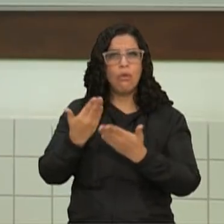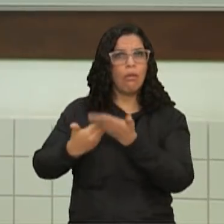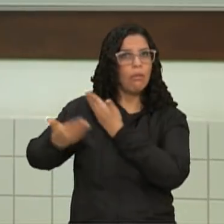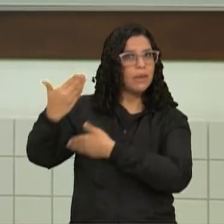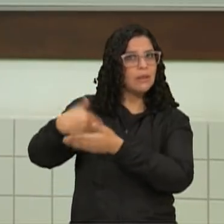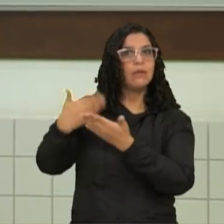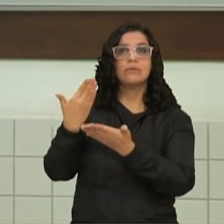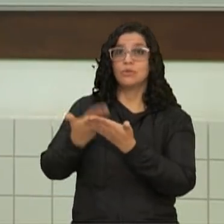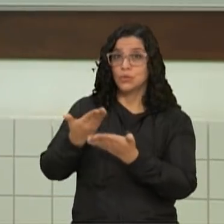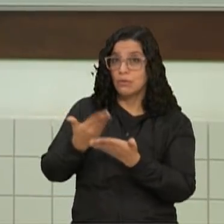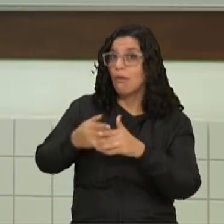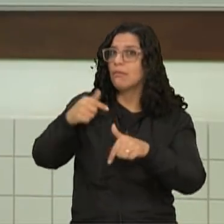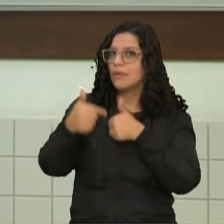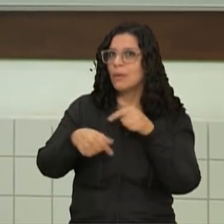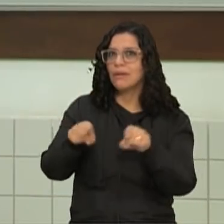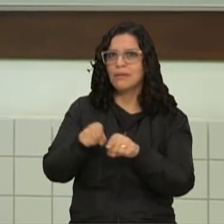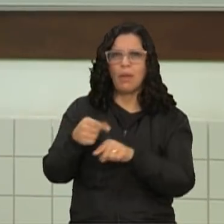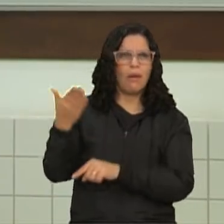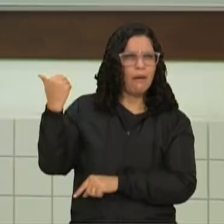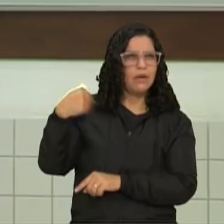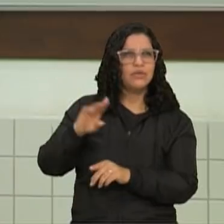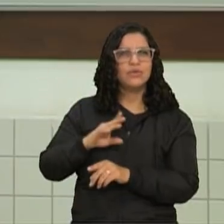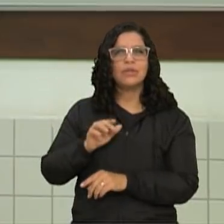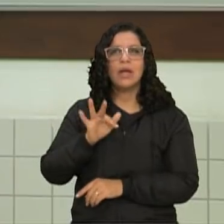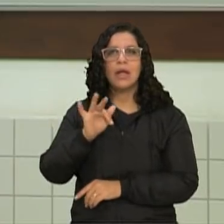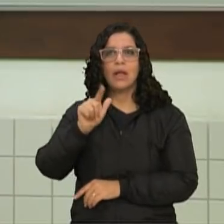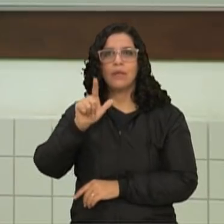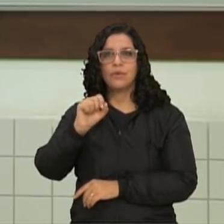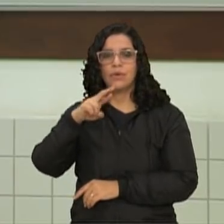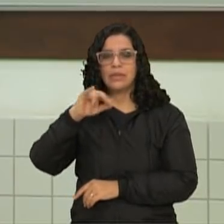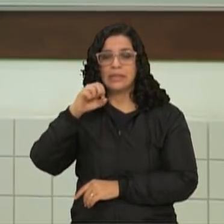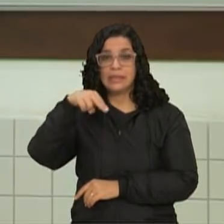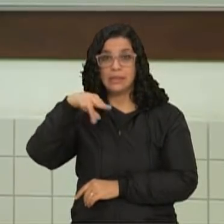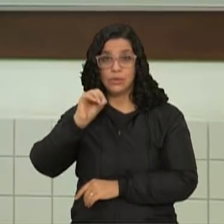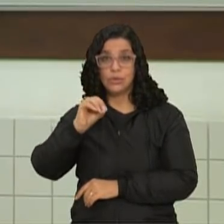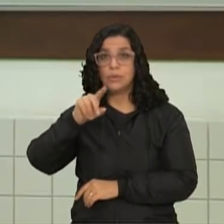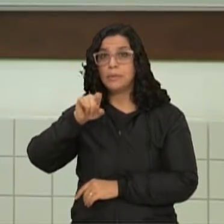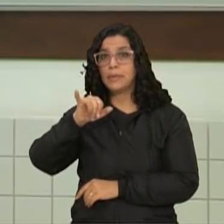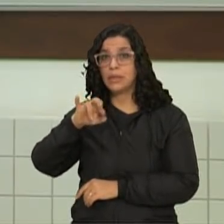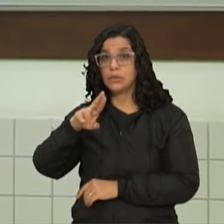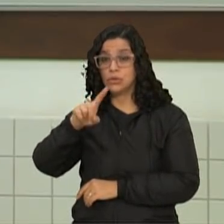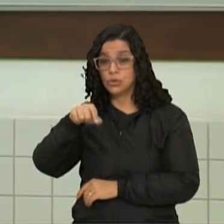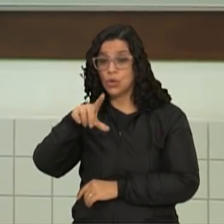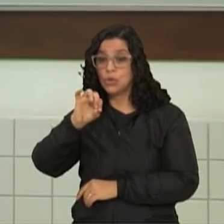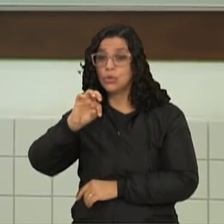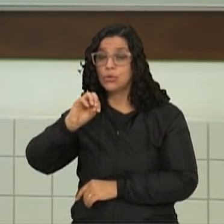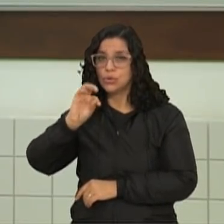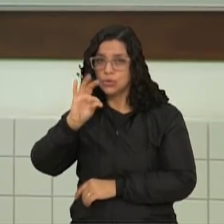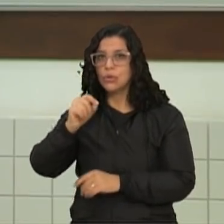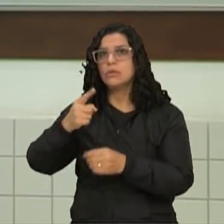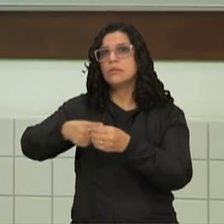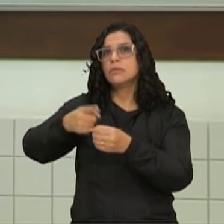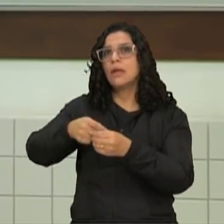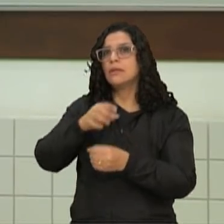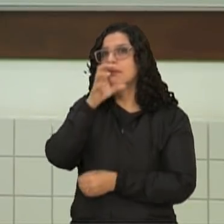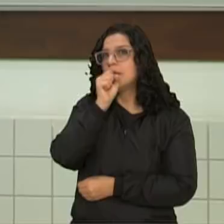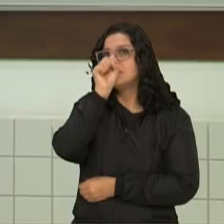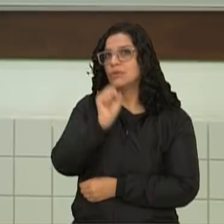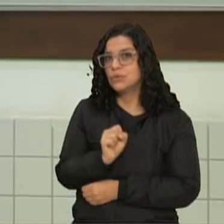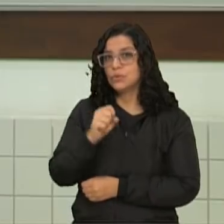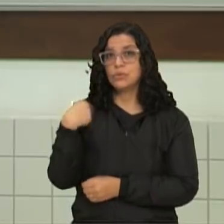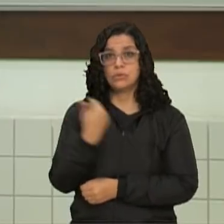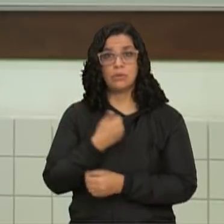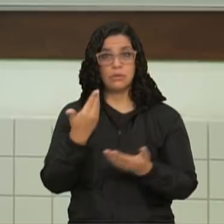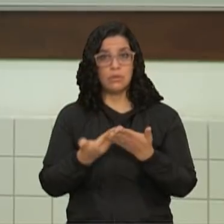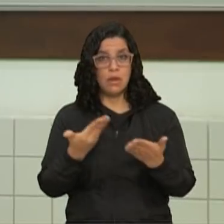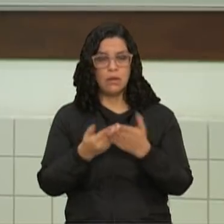trabalhei e estudei há muito tempo atrás, Floriano Peixoto de Laranjeiras do Sul. Galera, quando nós estamos assistindo as